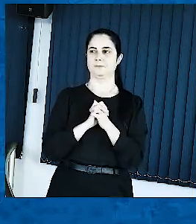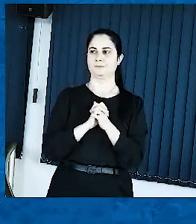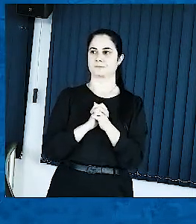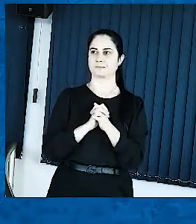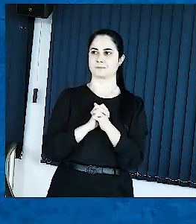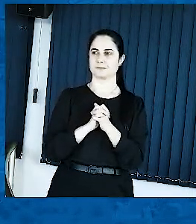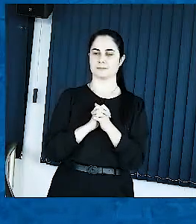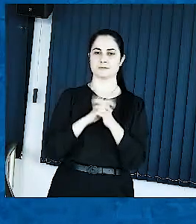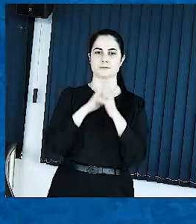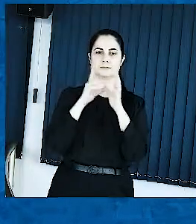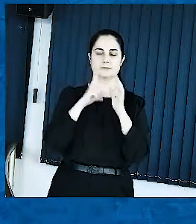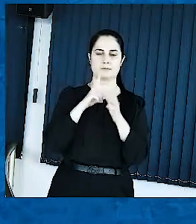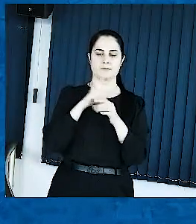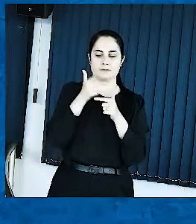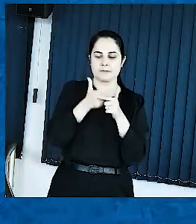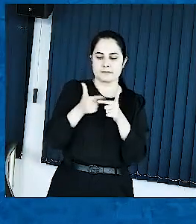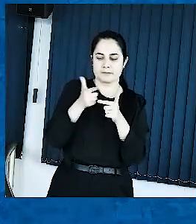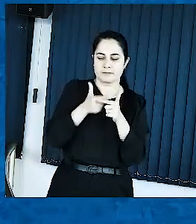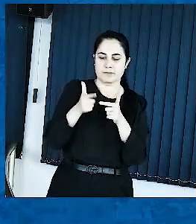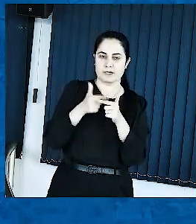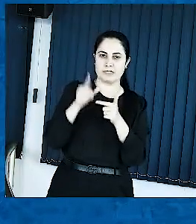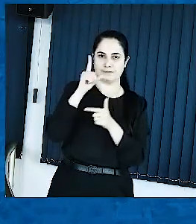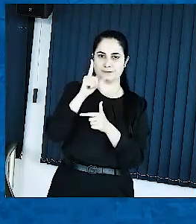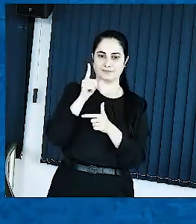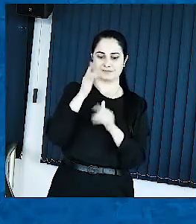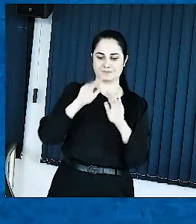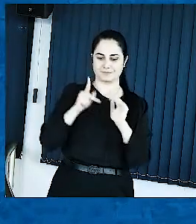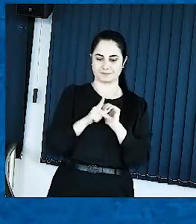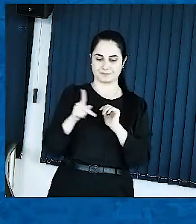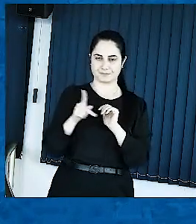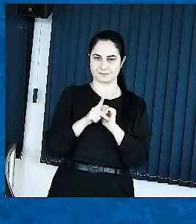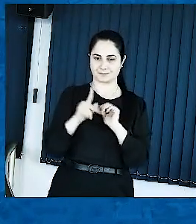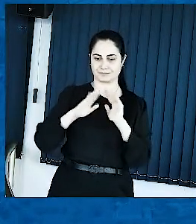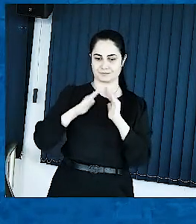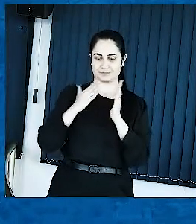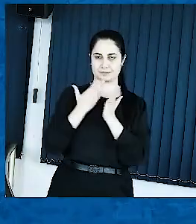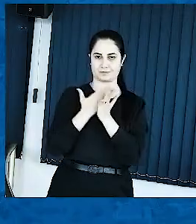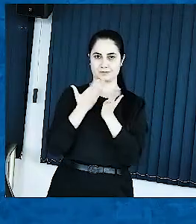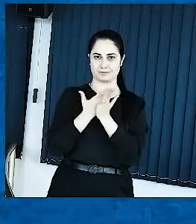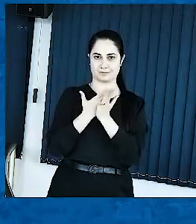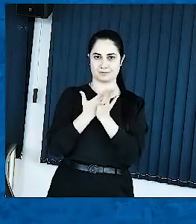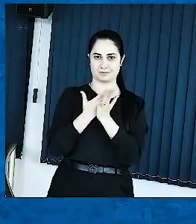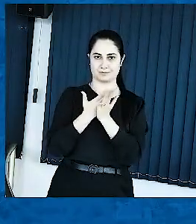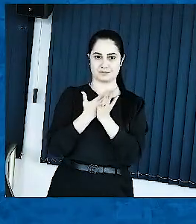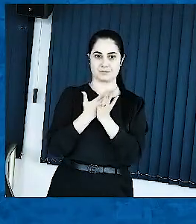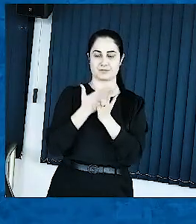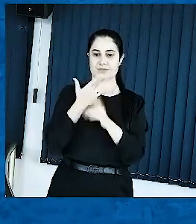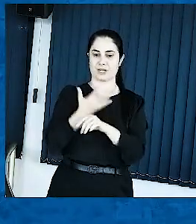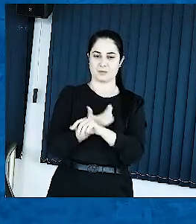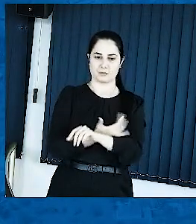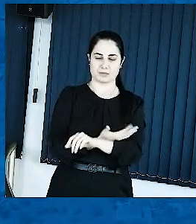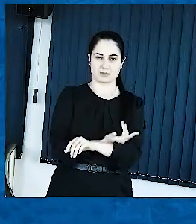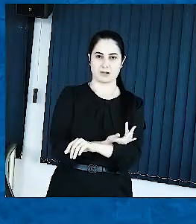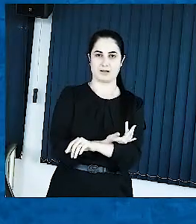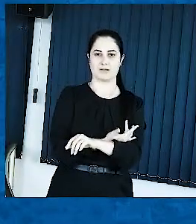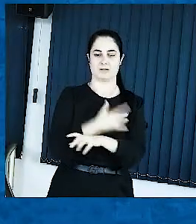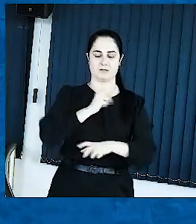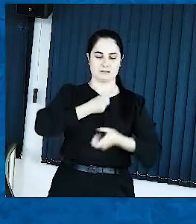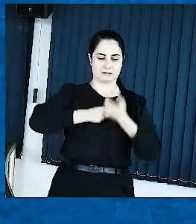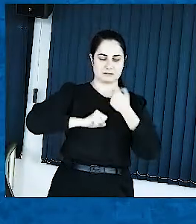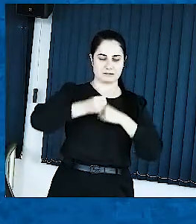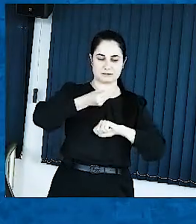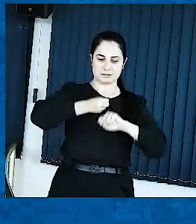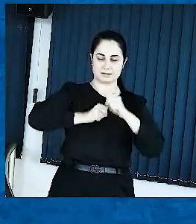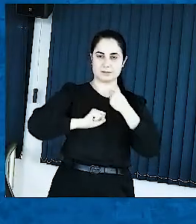Os desafios que os professores enfrentam sozinhos na escola, a desregulação emocional, as crises sensoriais